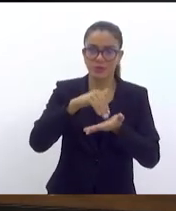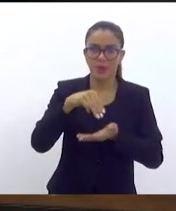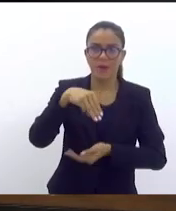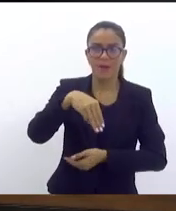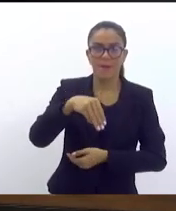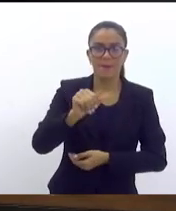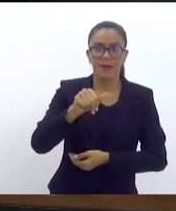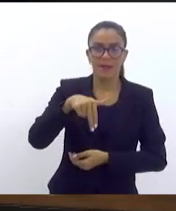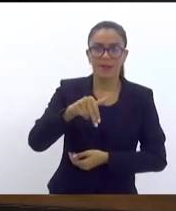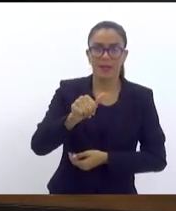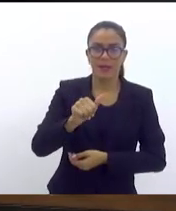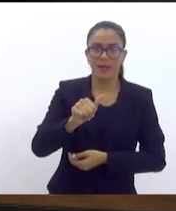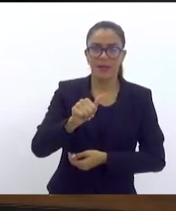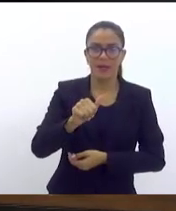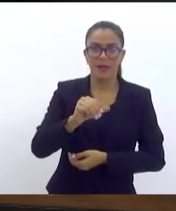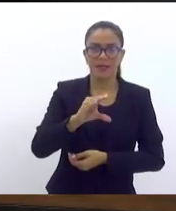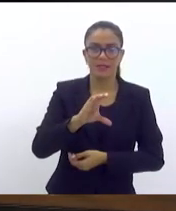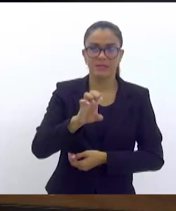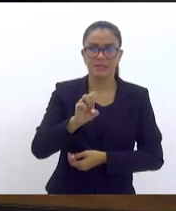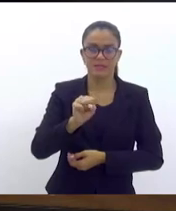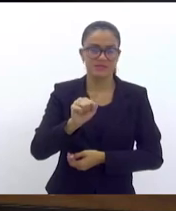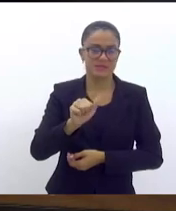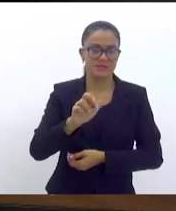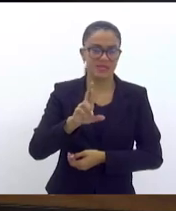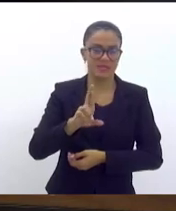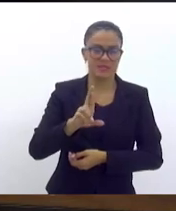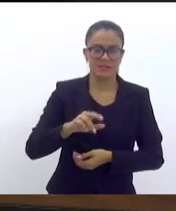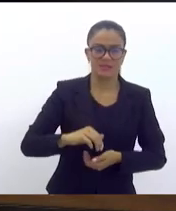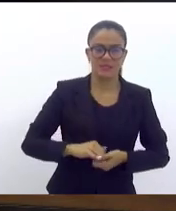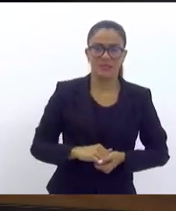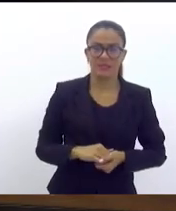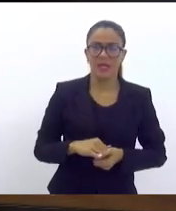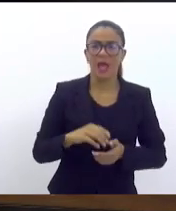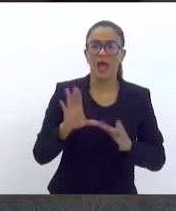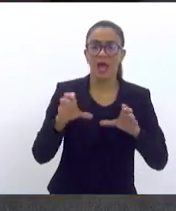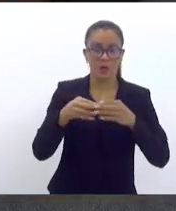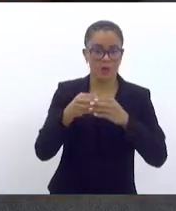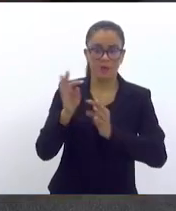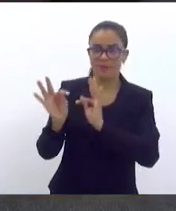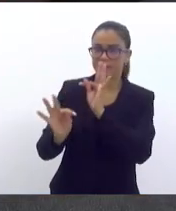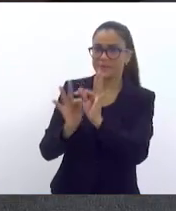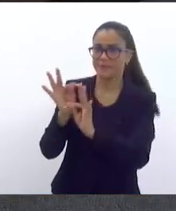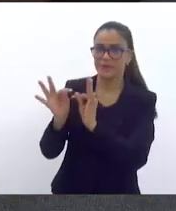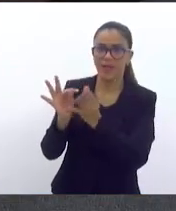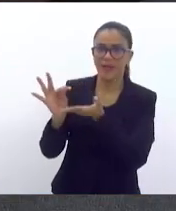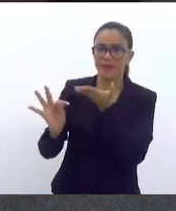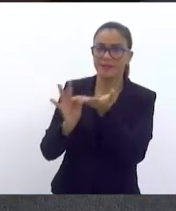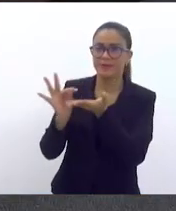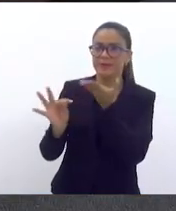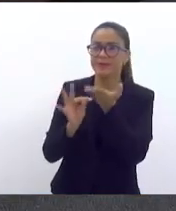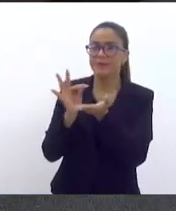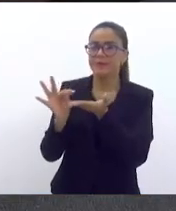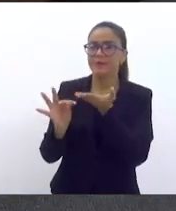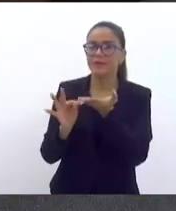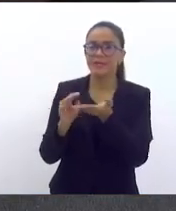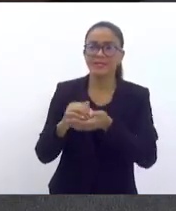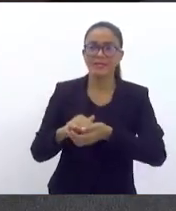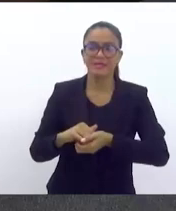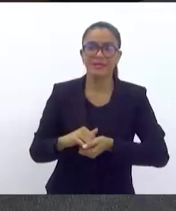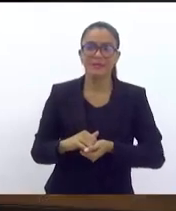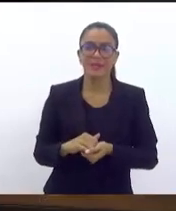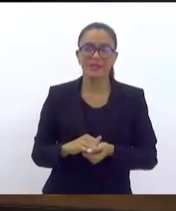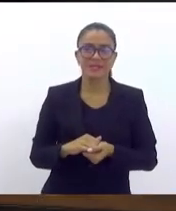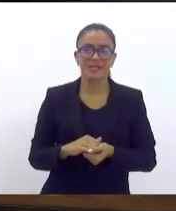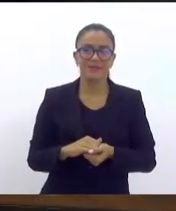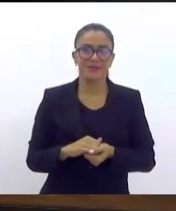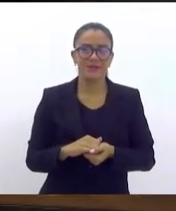todo trabalho que tem desenvolvido ali em relação às Comunidades terapêuticas e aqui faço uma pequena menção ao